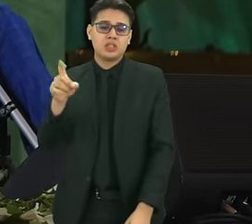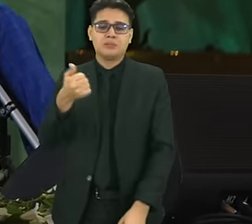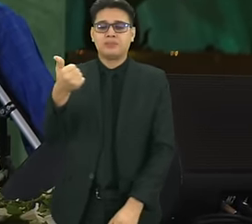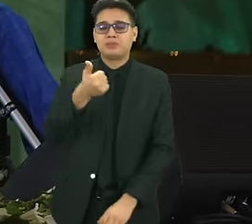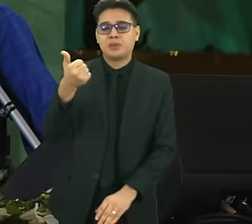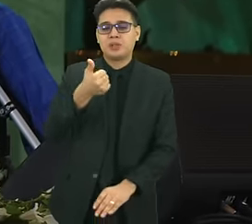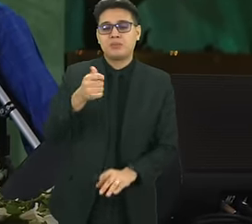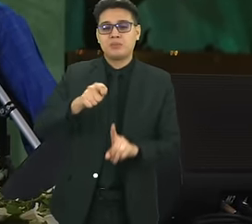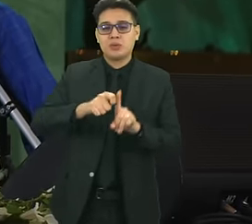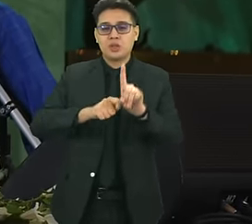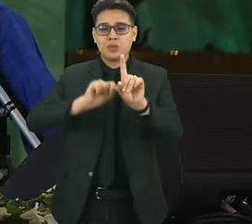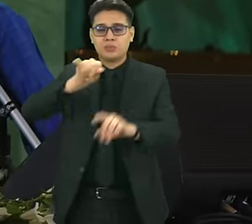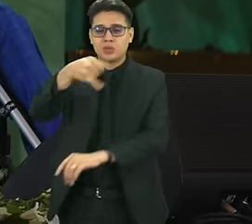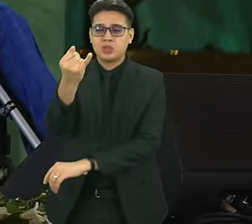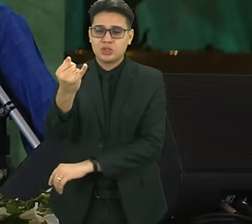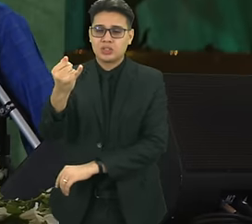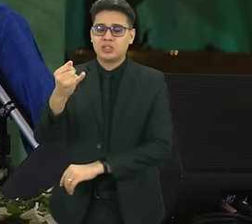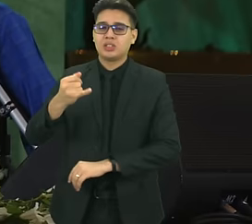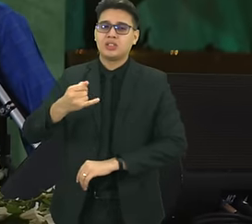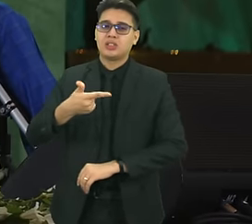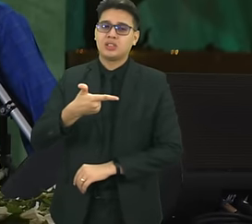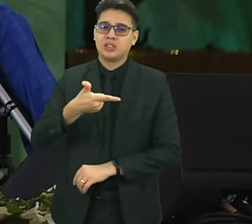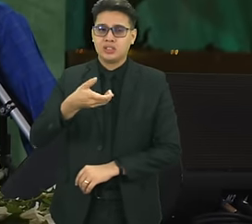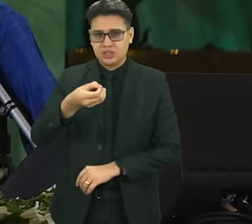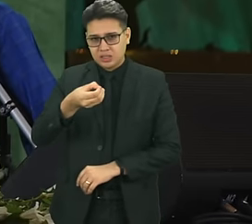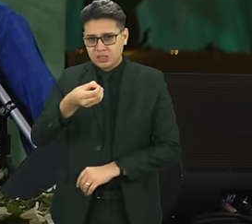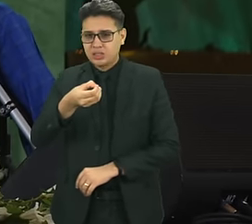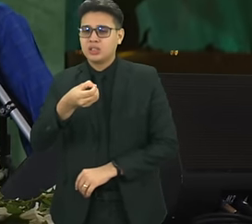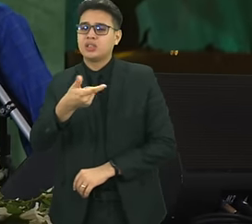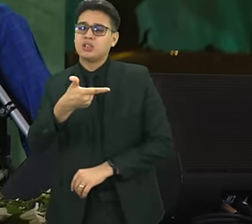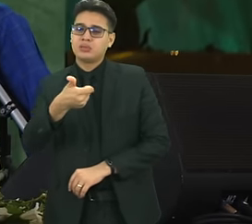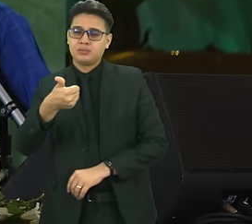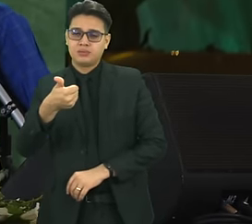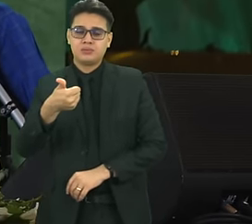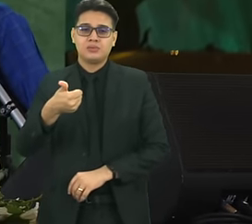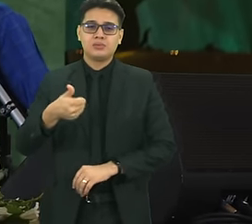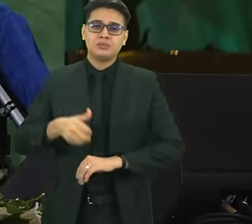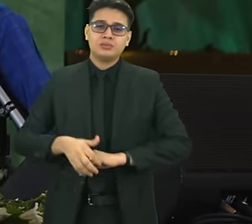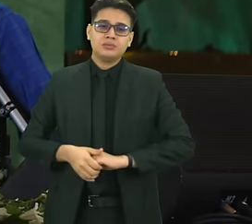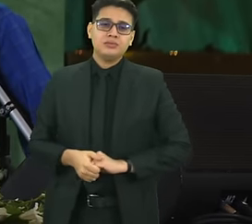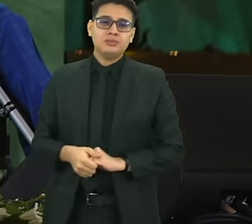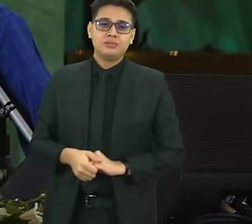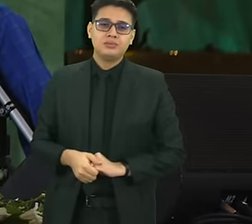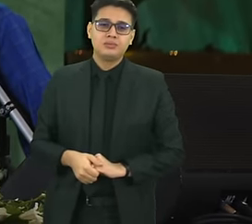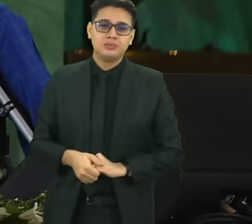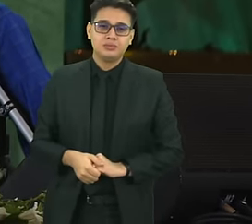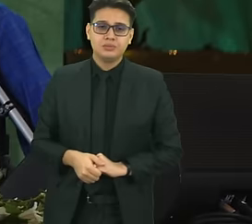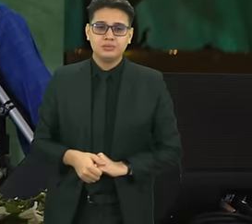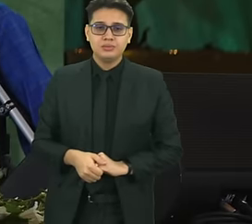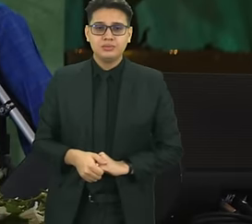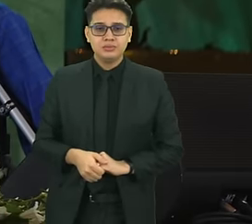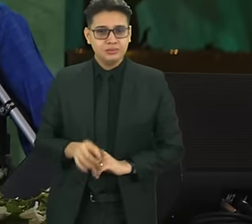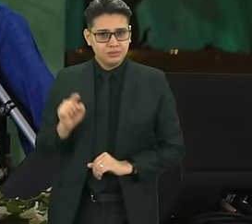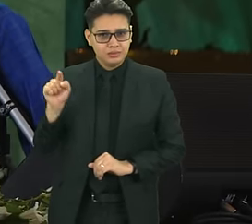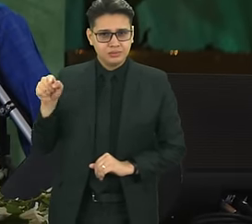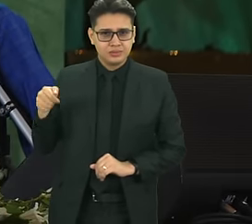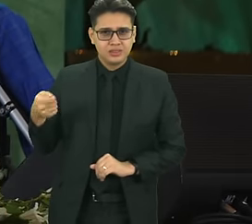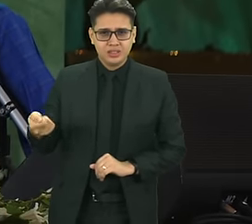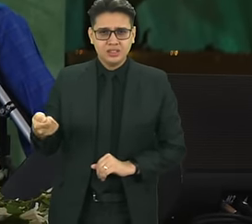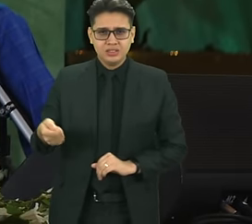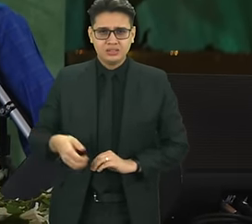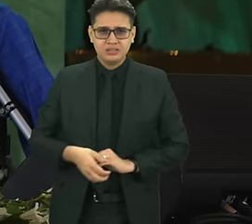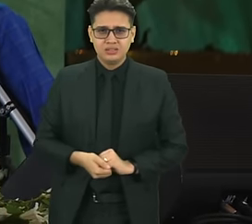tomei um banho, me jantei, e de repente, um dos cuidadores que estava lá, o Maurício, por favor, passe à frente para você